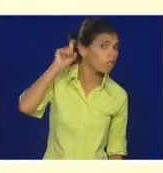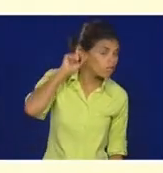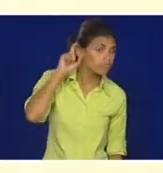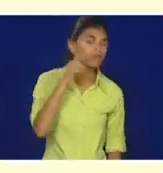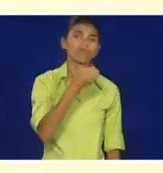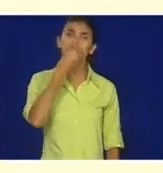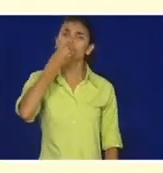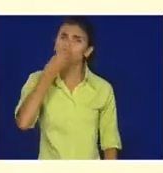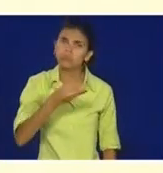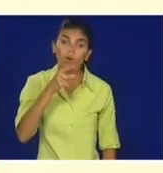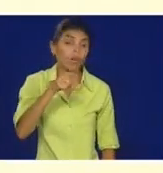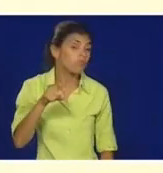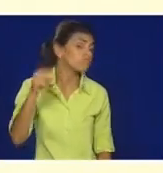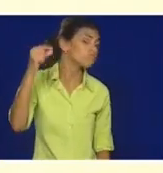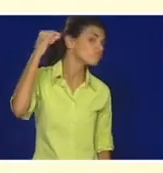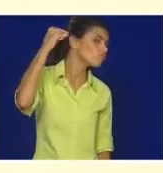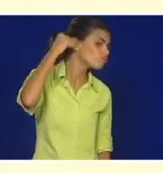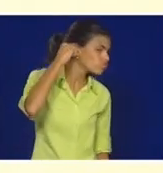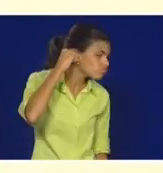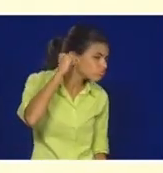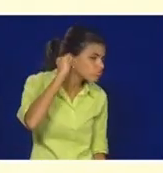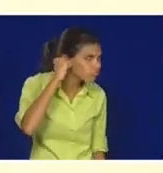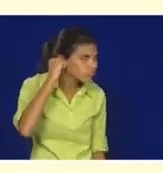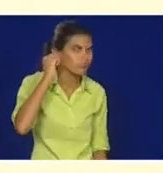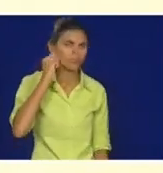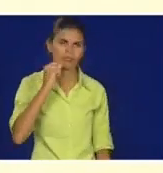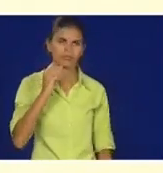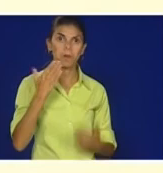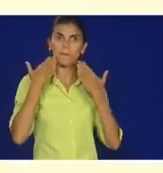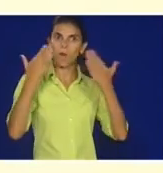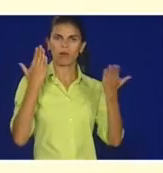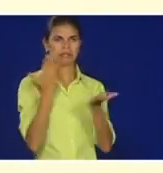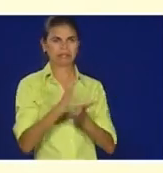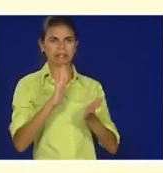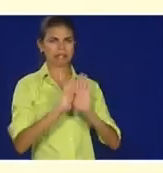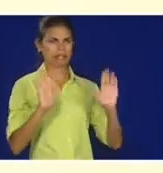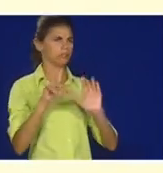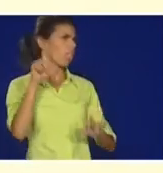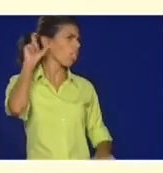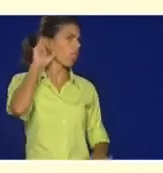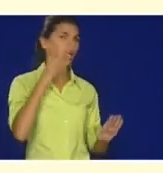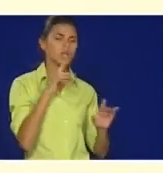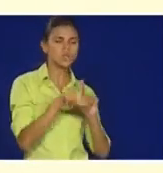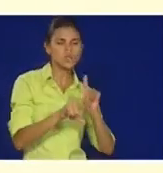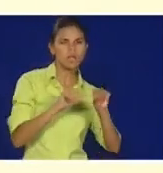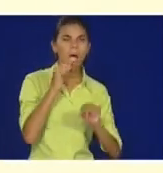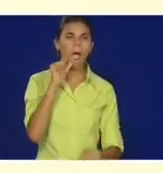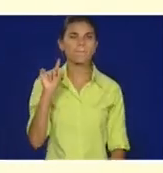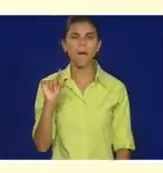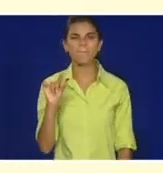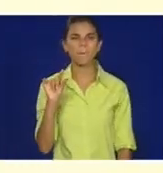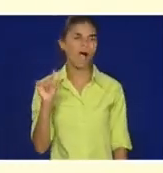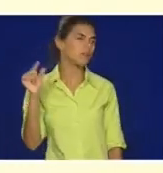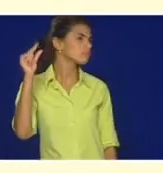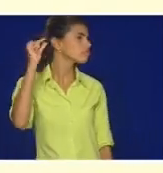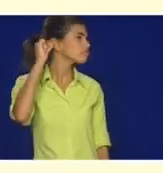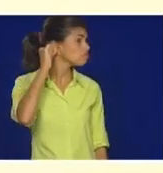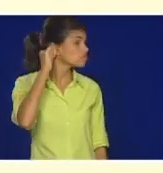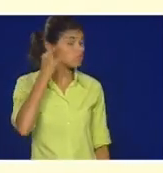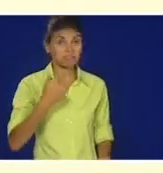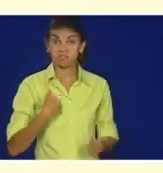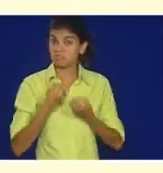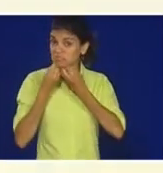o aparelho, me explicou que ficava dentro do ouvido, que não ia aparecer nada, eu escolhi até um